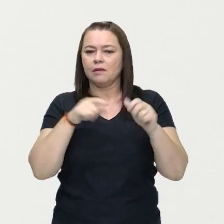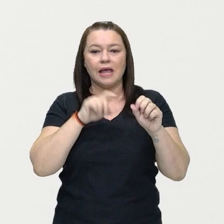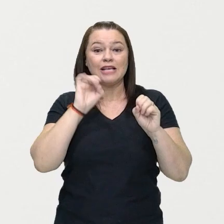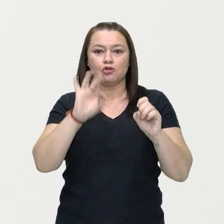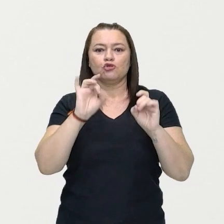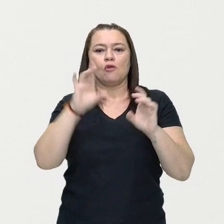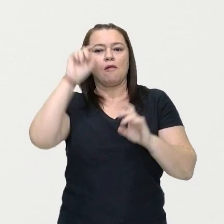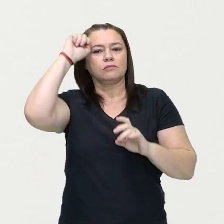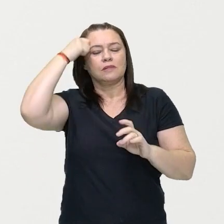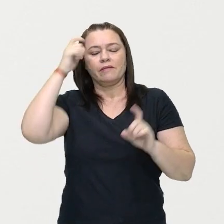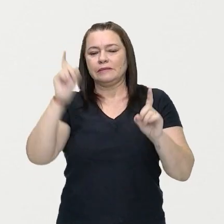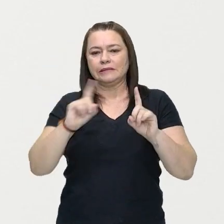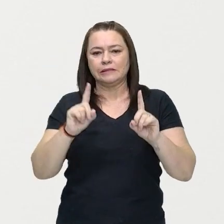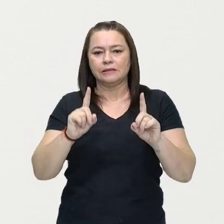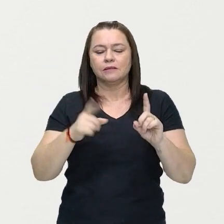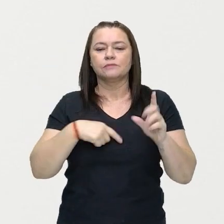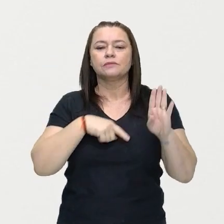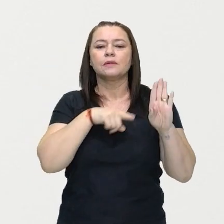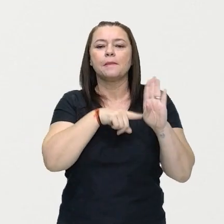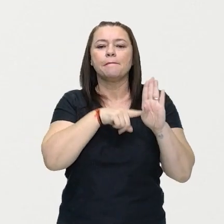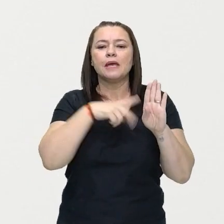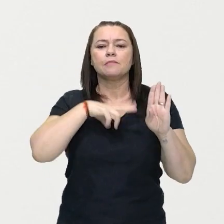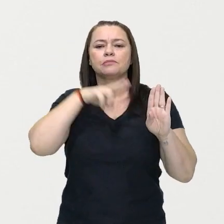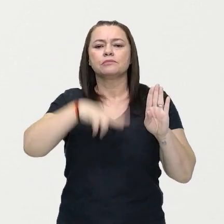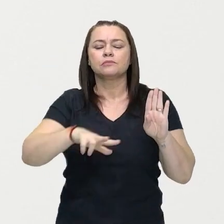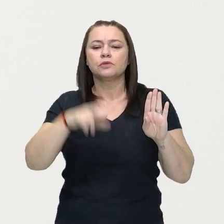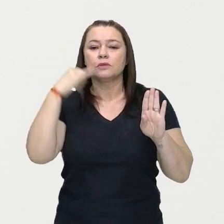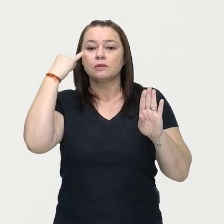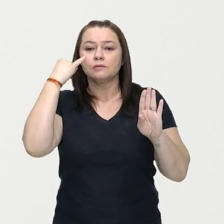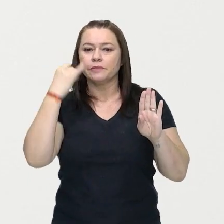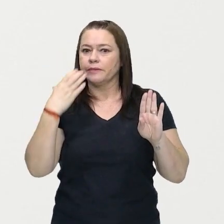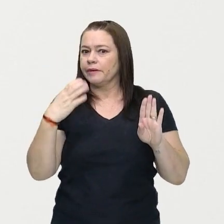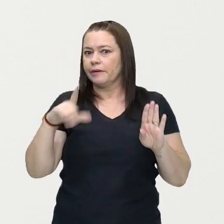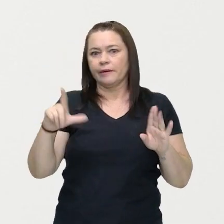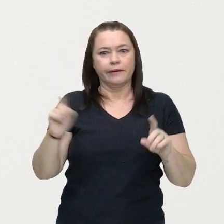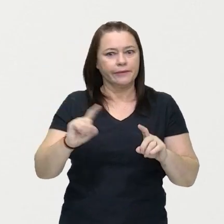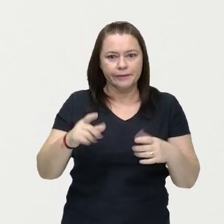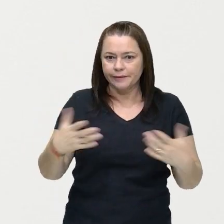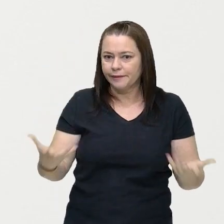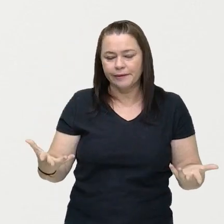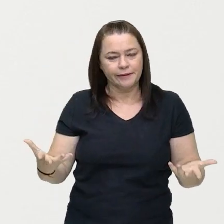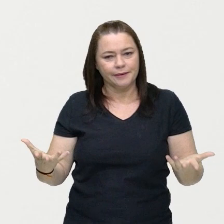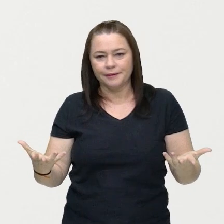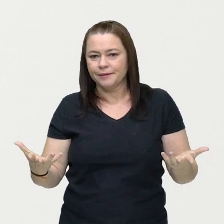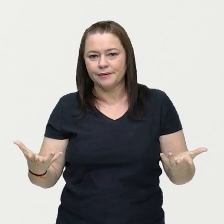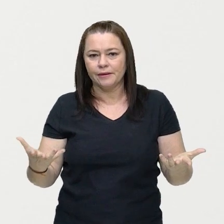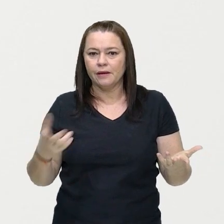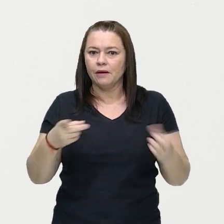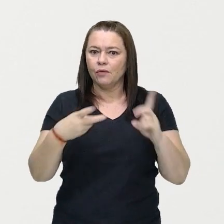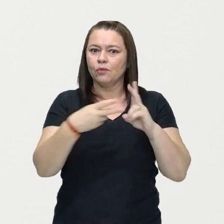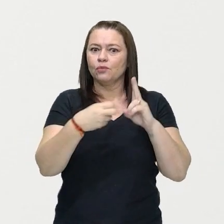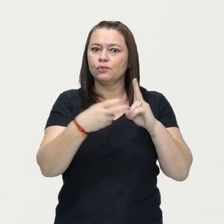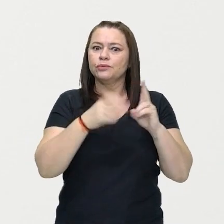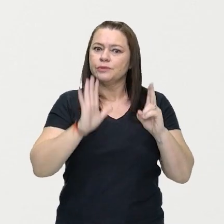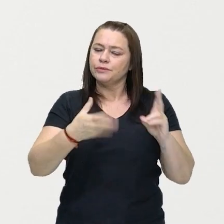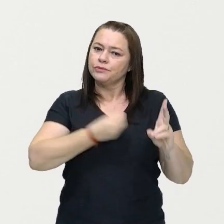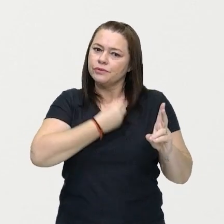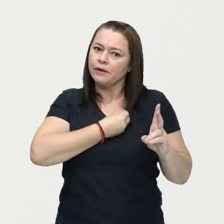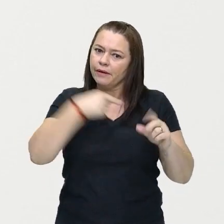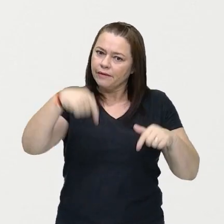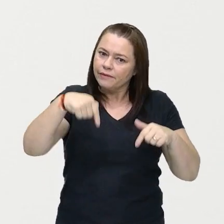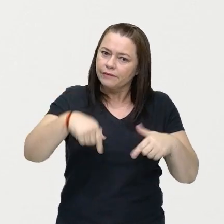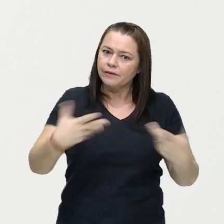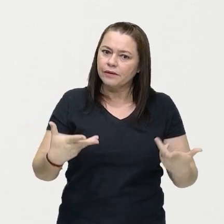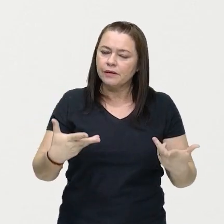somente os africanos. Portugueses e espanhóis? Claro que não. Claro que não, os índios já moravam aqui. Letra